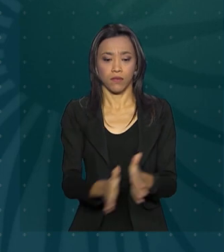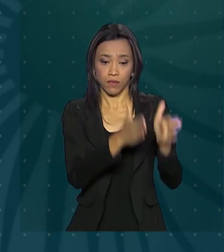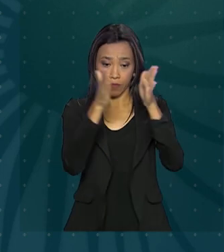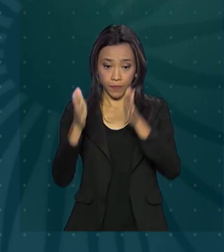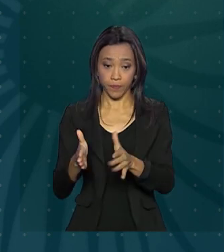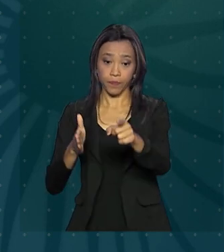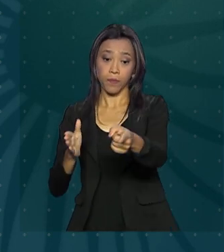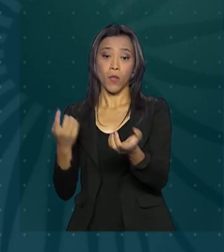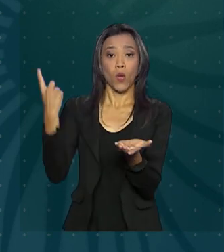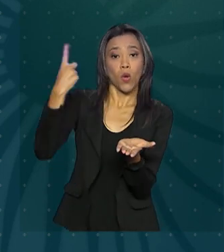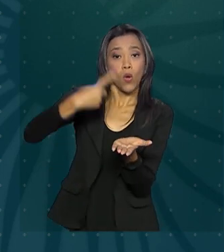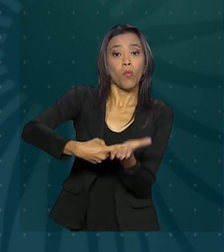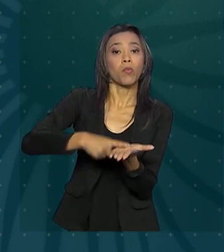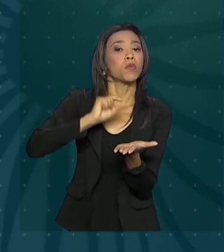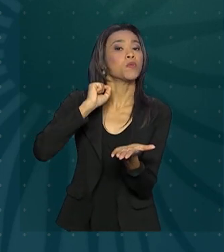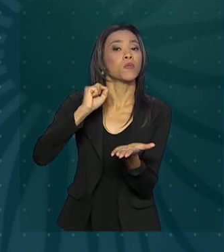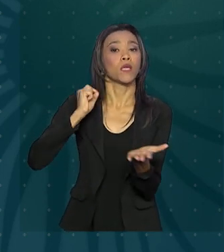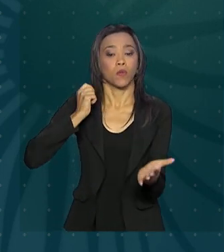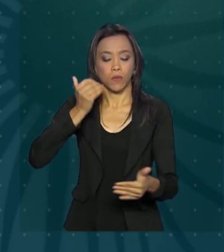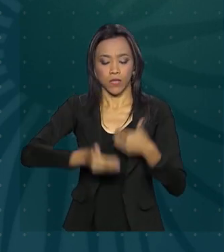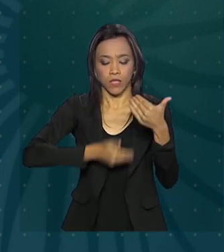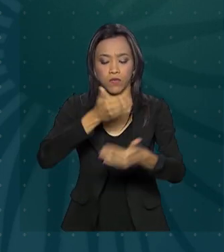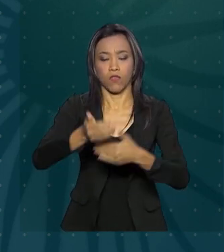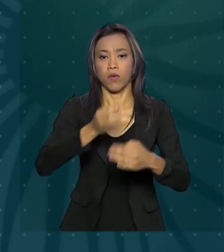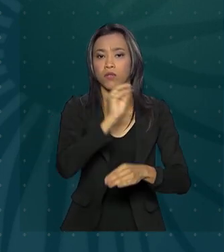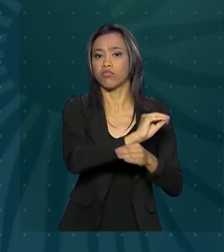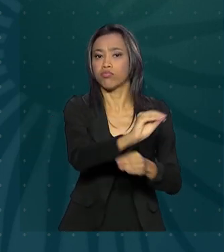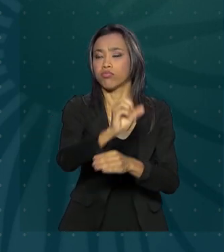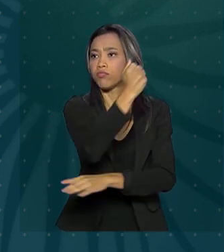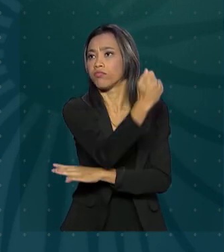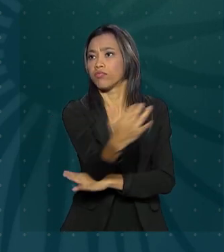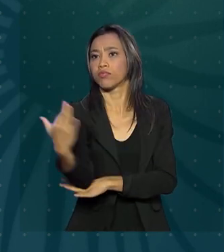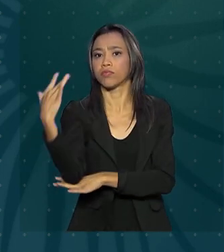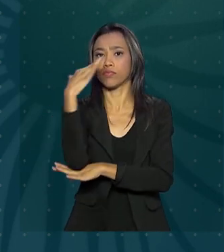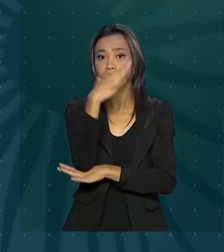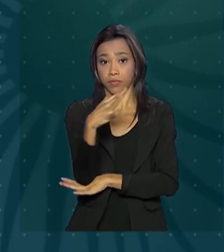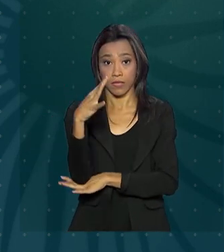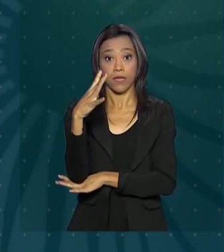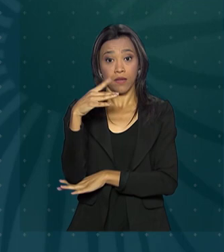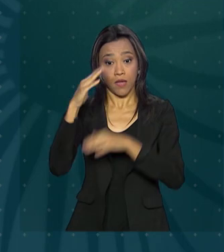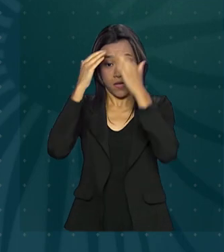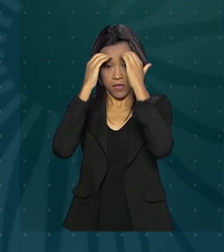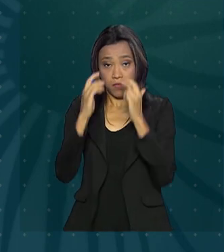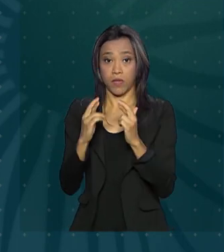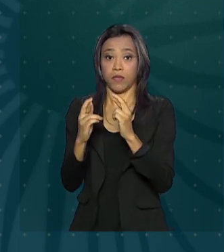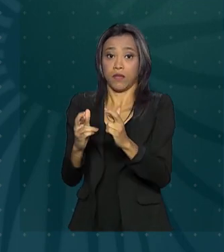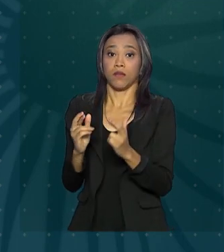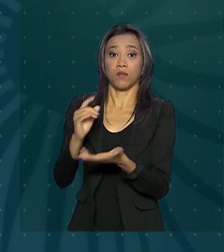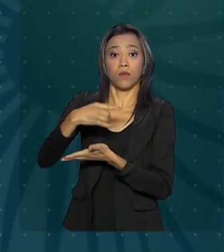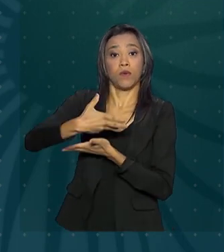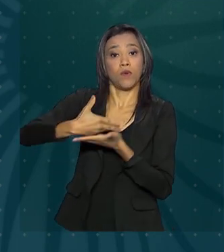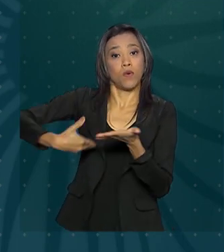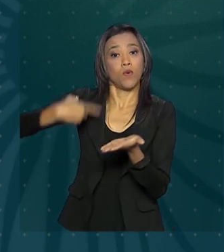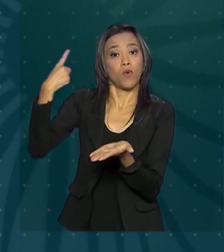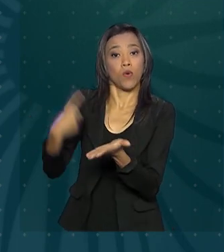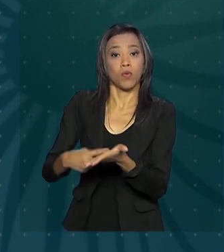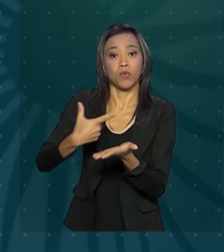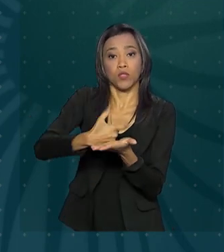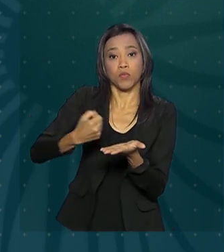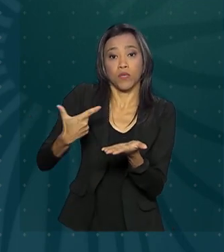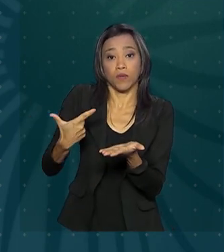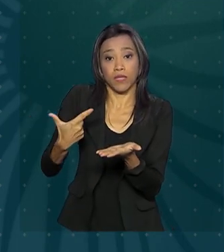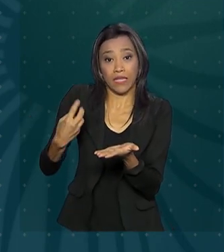com o desenvolvimento sustentável com a implantação da agenda 2030 apoio a iniciativas que